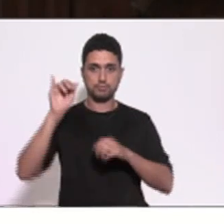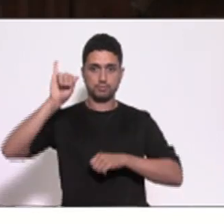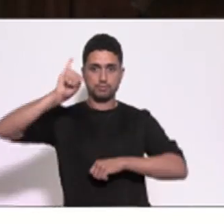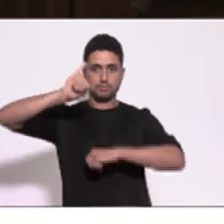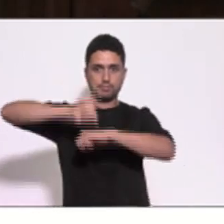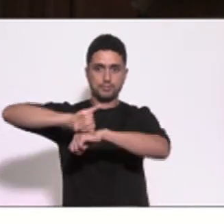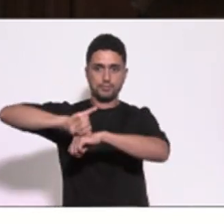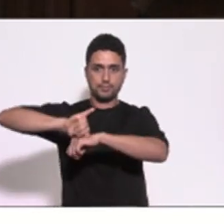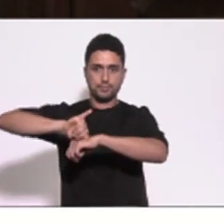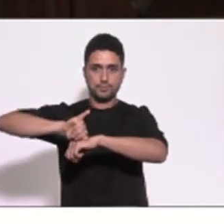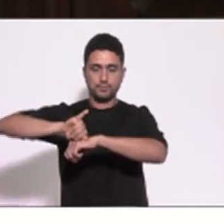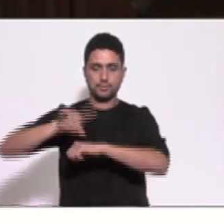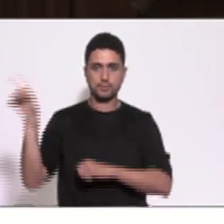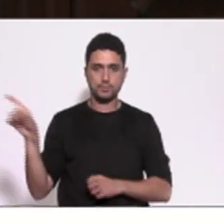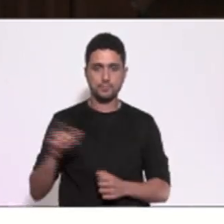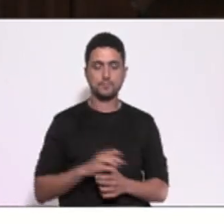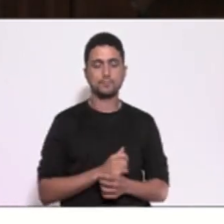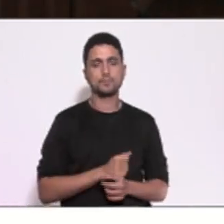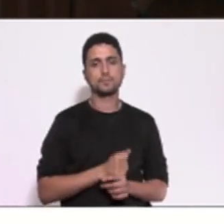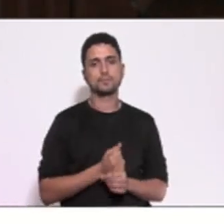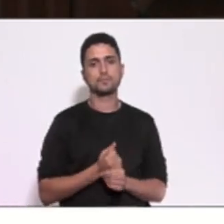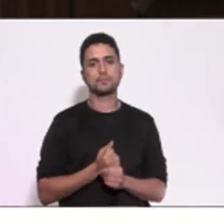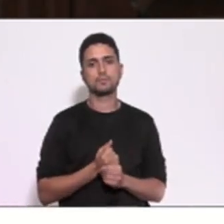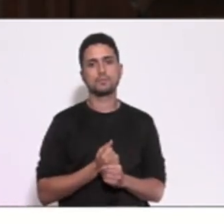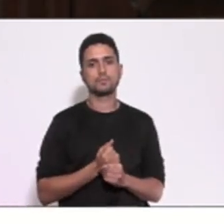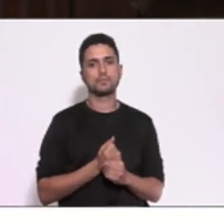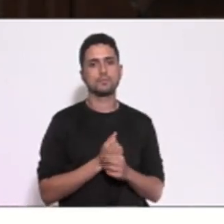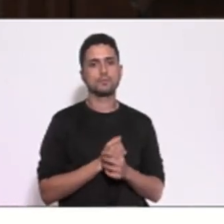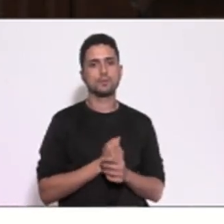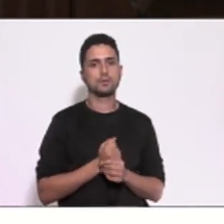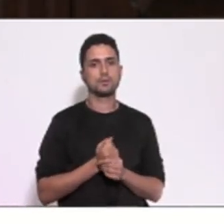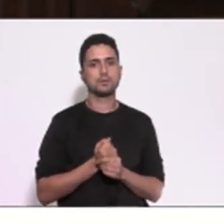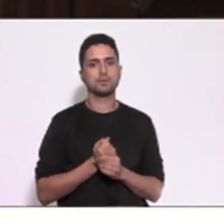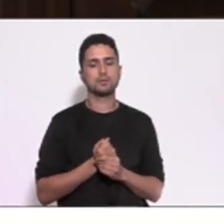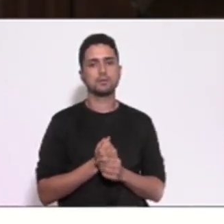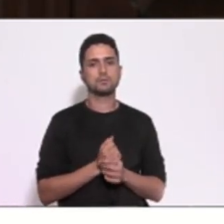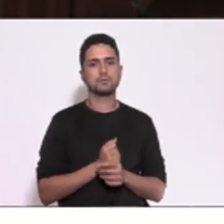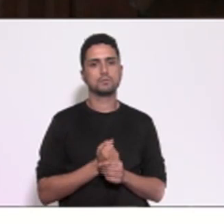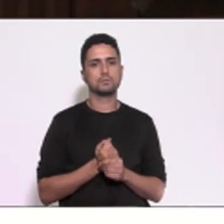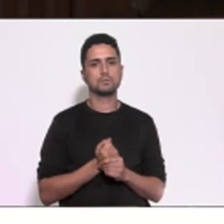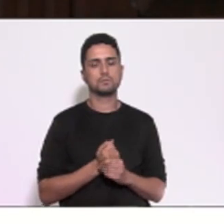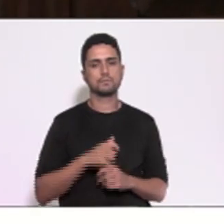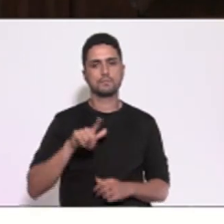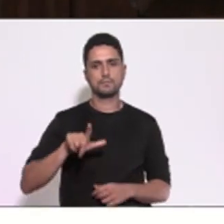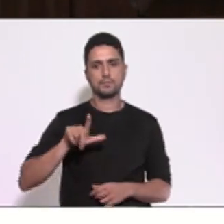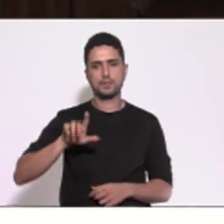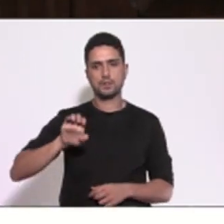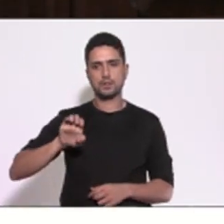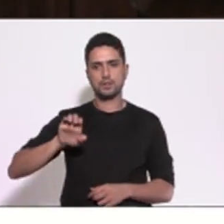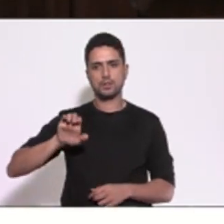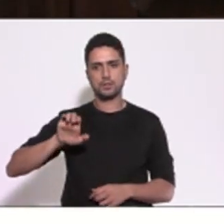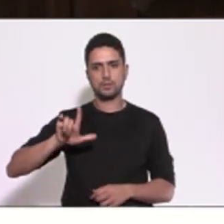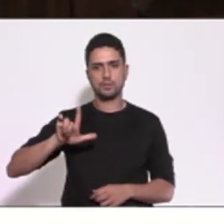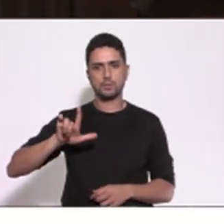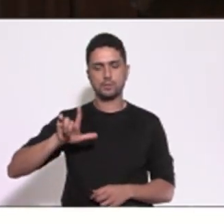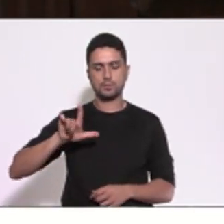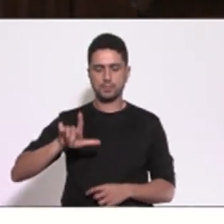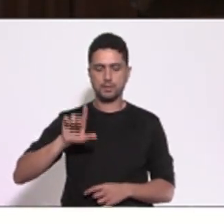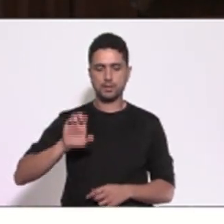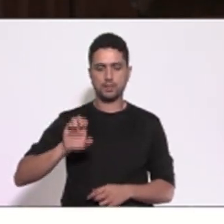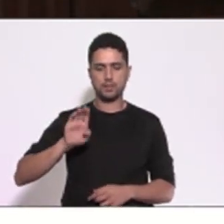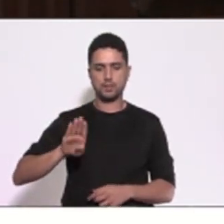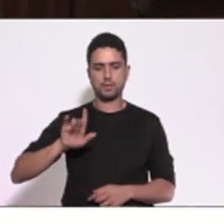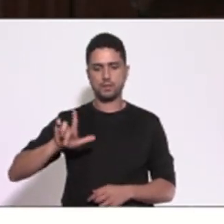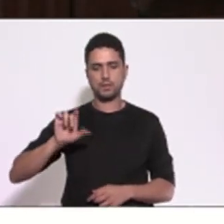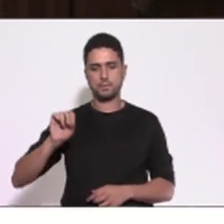as benfeitorias da Cobal, do Leblon e do Humaitá. À